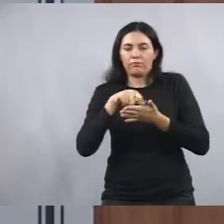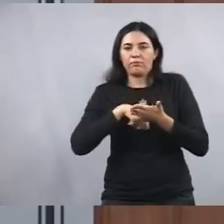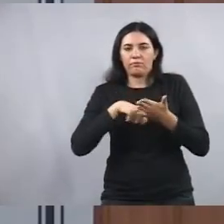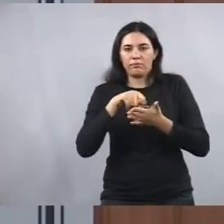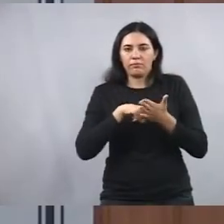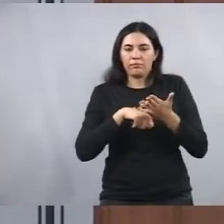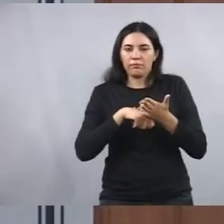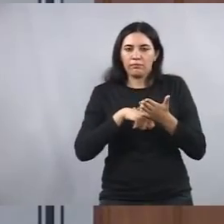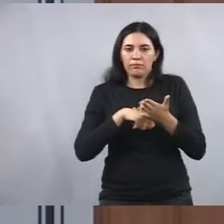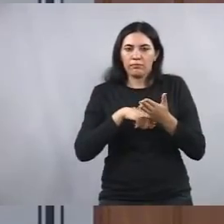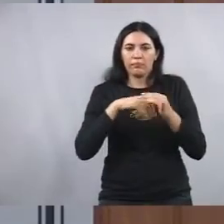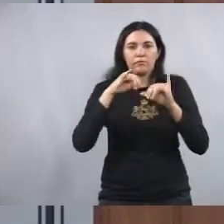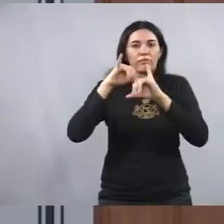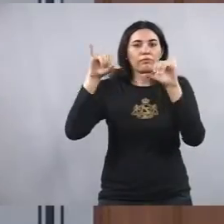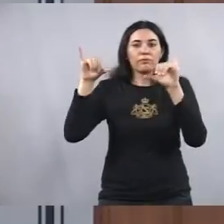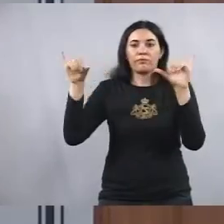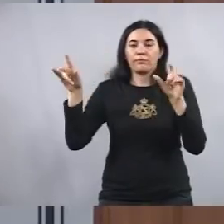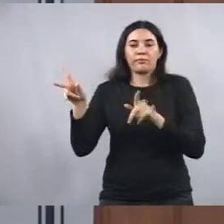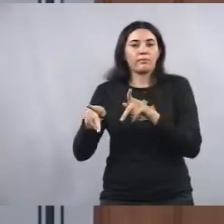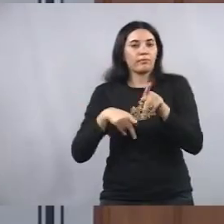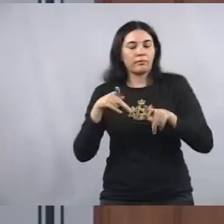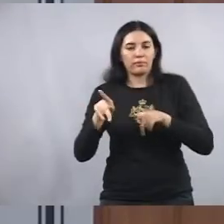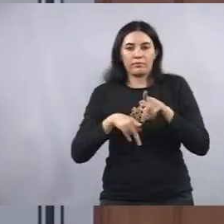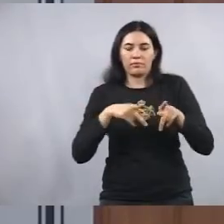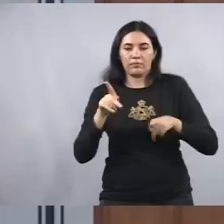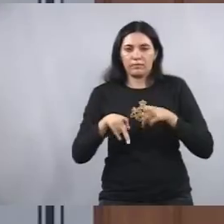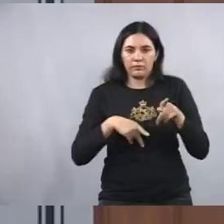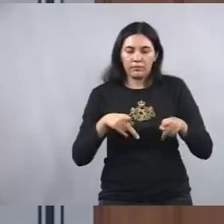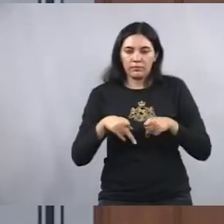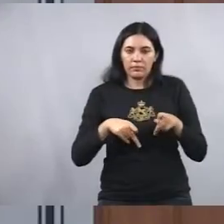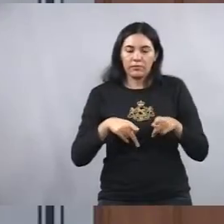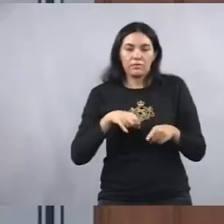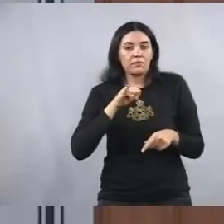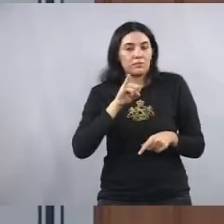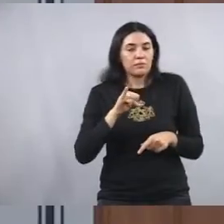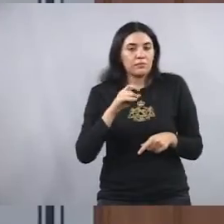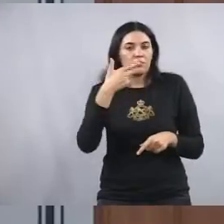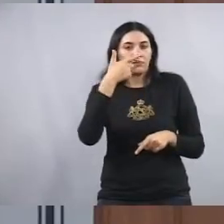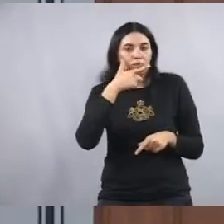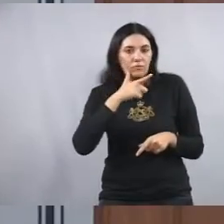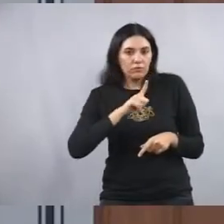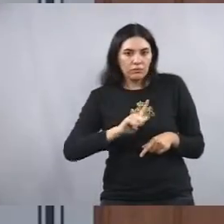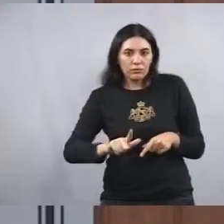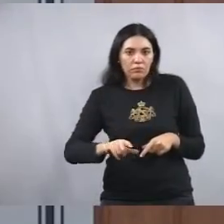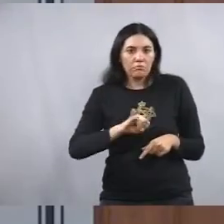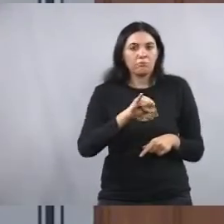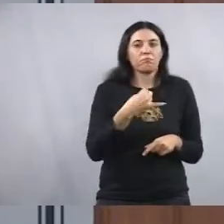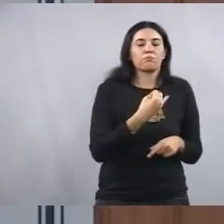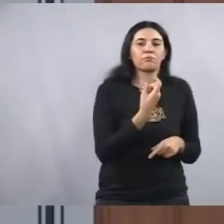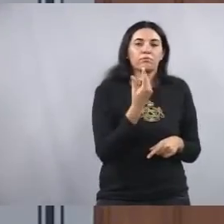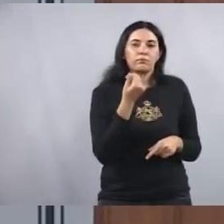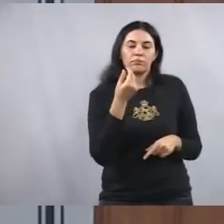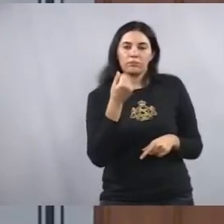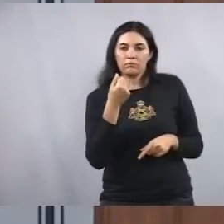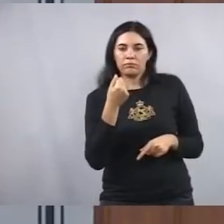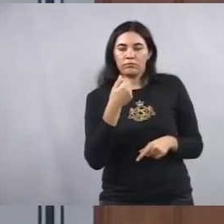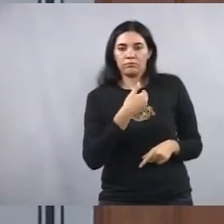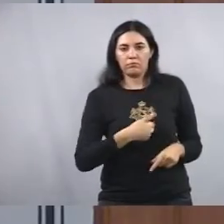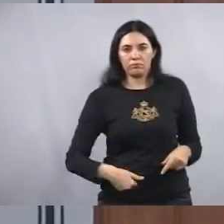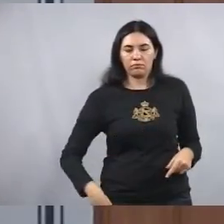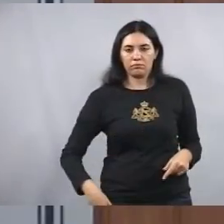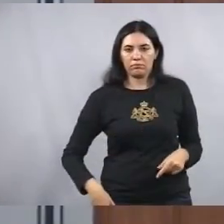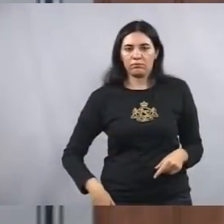ir informar se a população e se vamos continuar fazendo a farra com o dinheiro público sendo dito